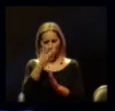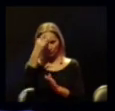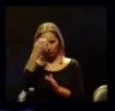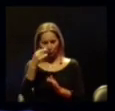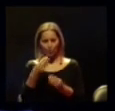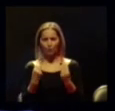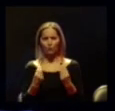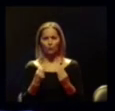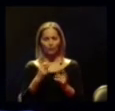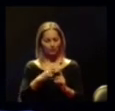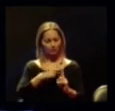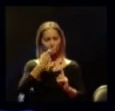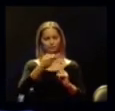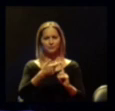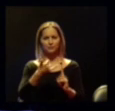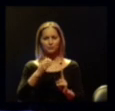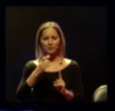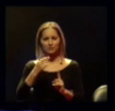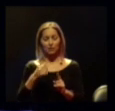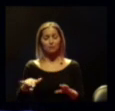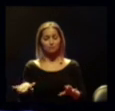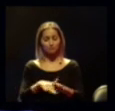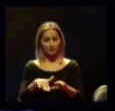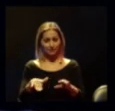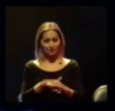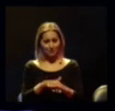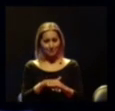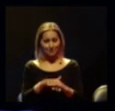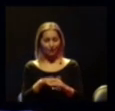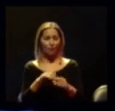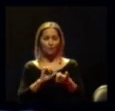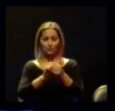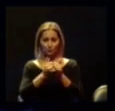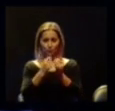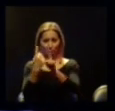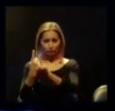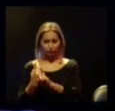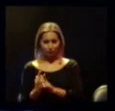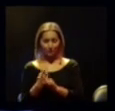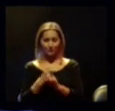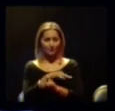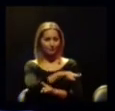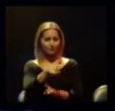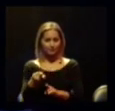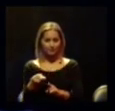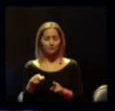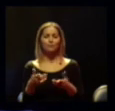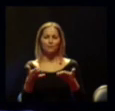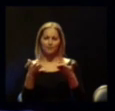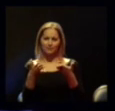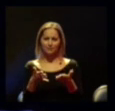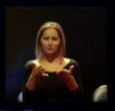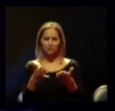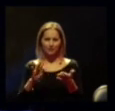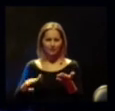de 2016, com uma forte participação nos inúmeros eventos desportivos e que contribuam para o sucesso desta forte